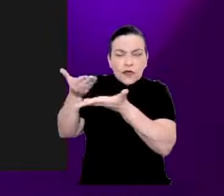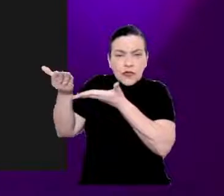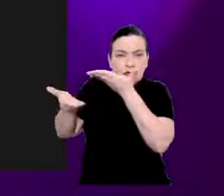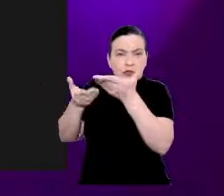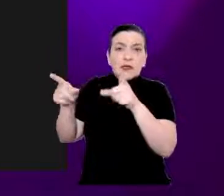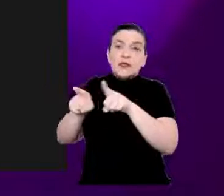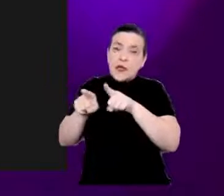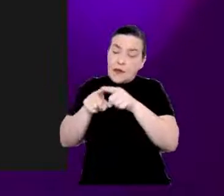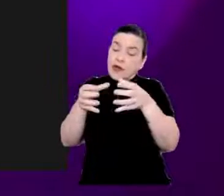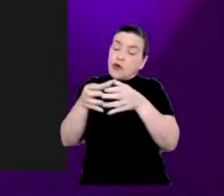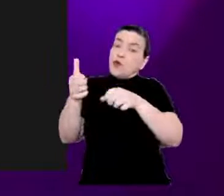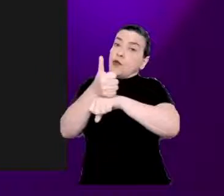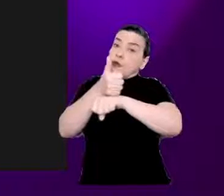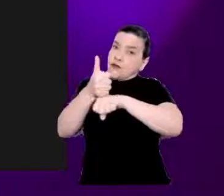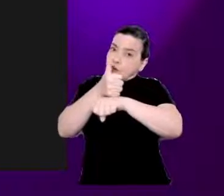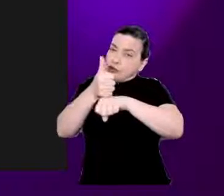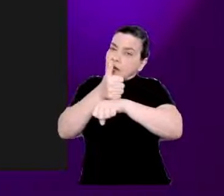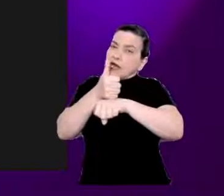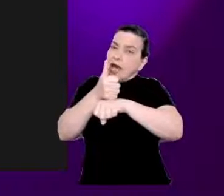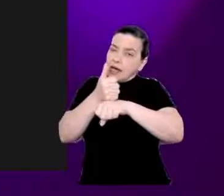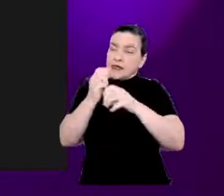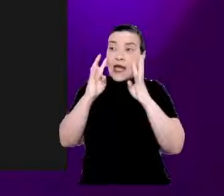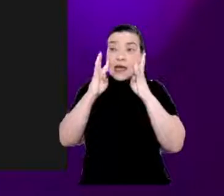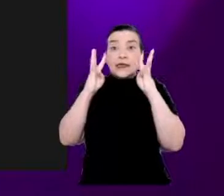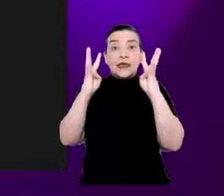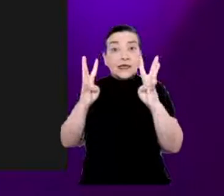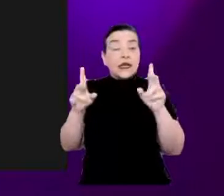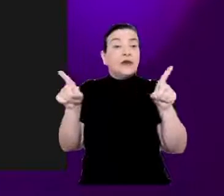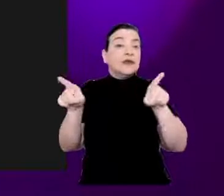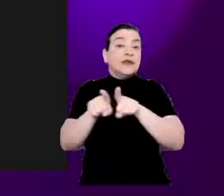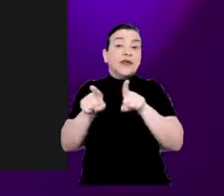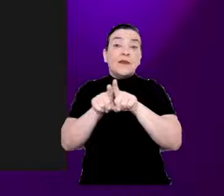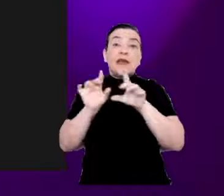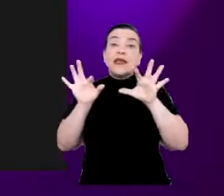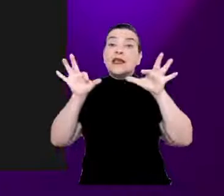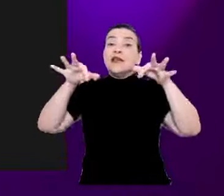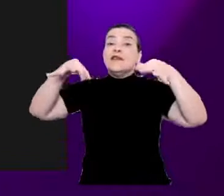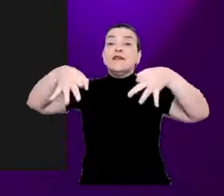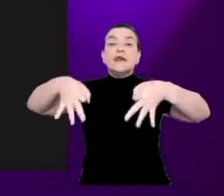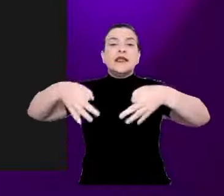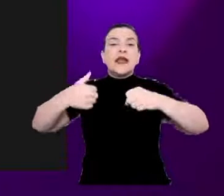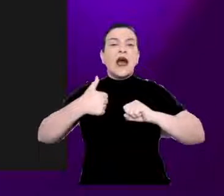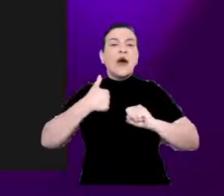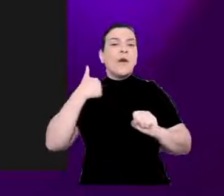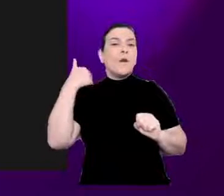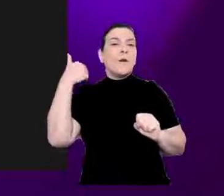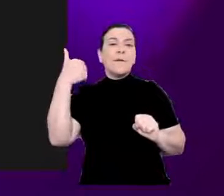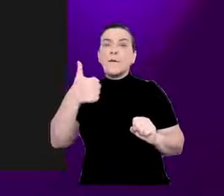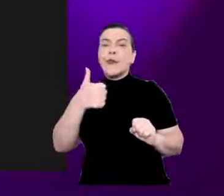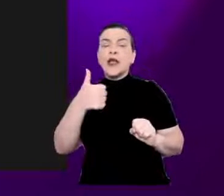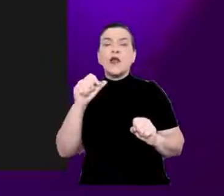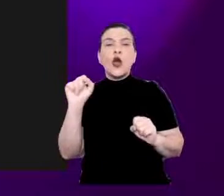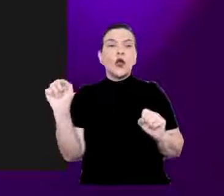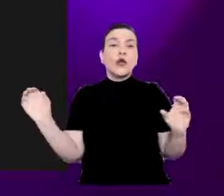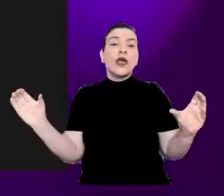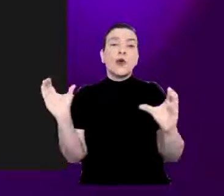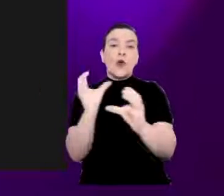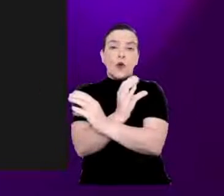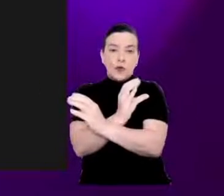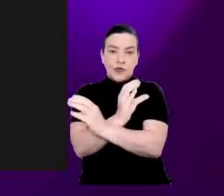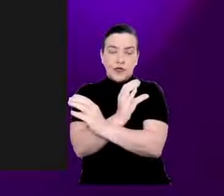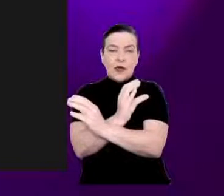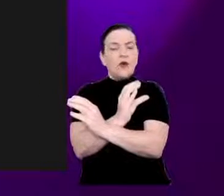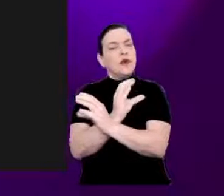de saúde também. E também o desfecho clínico, o melhor desfecho clínico. Nesse